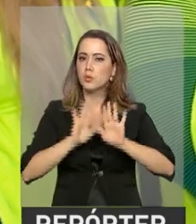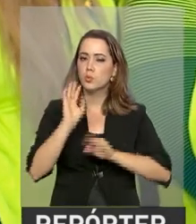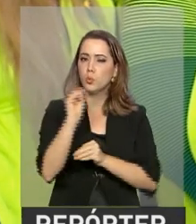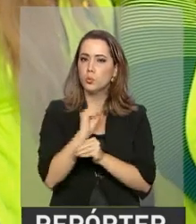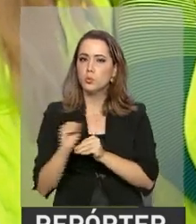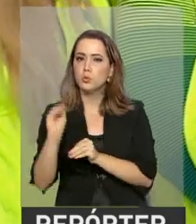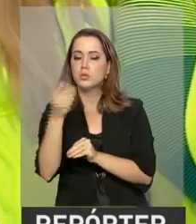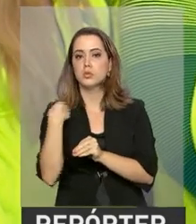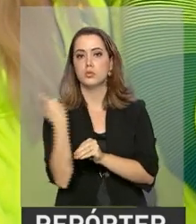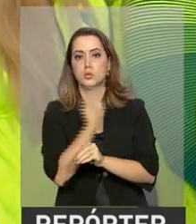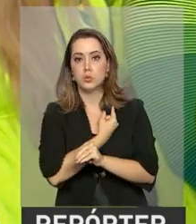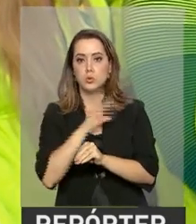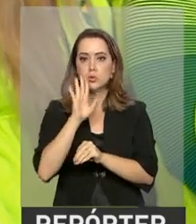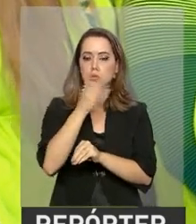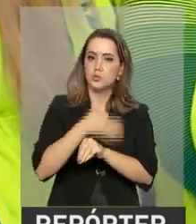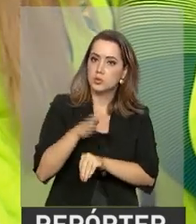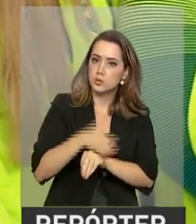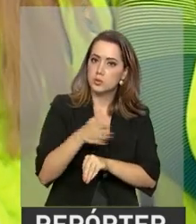rede de treinamento,